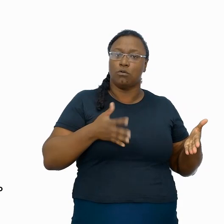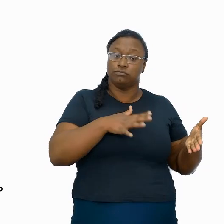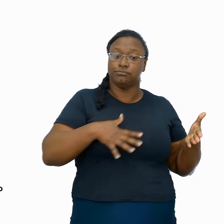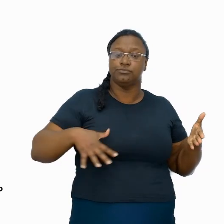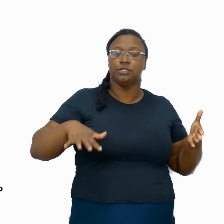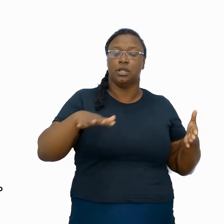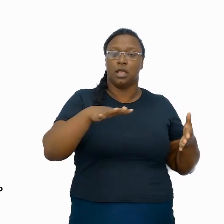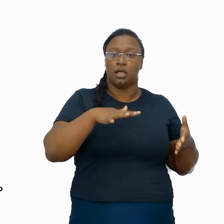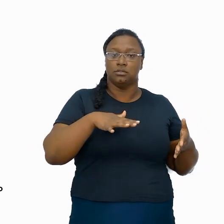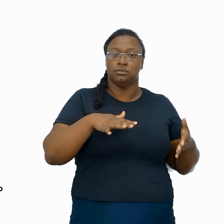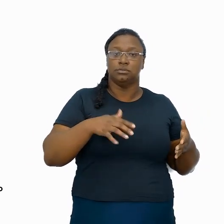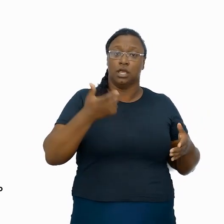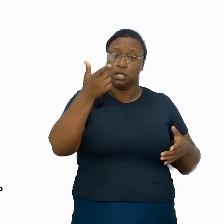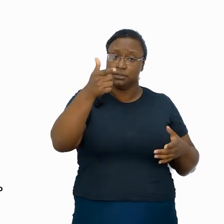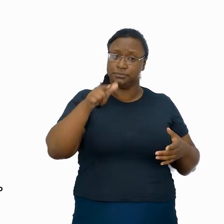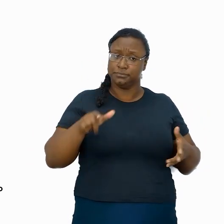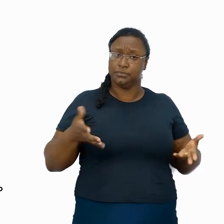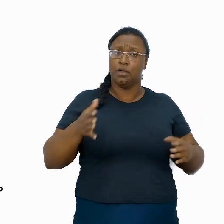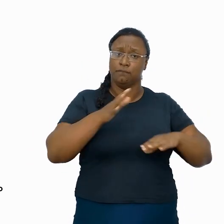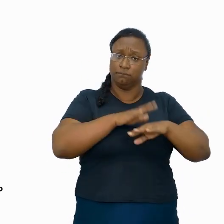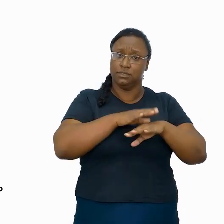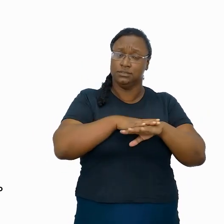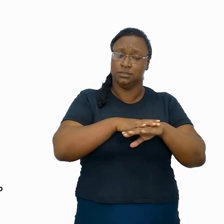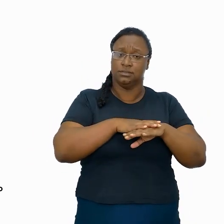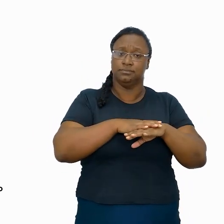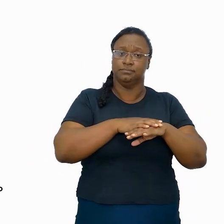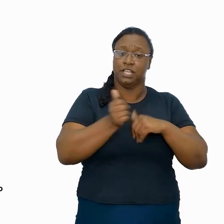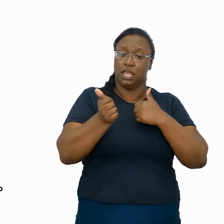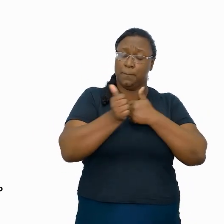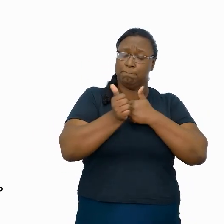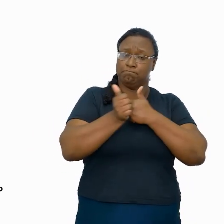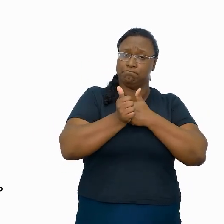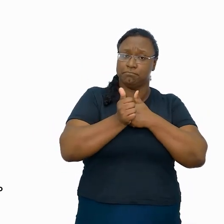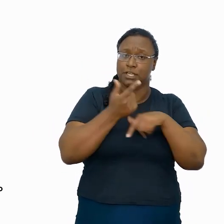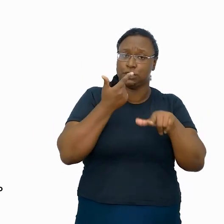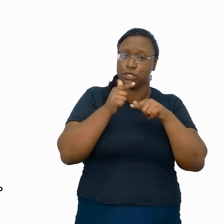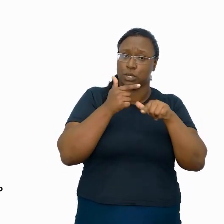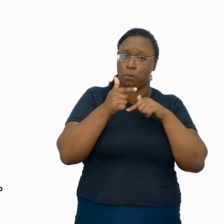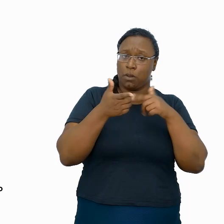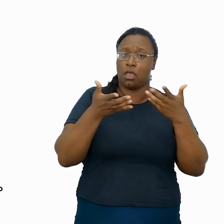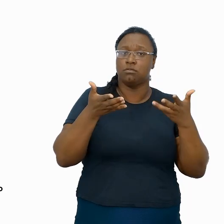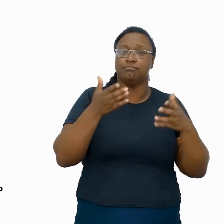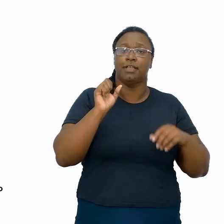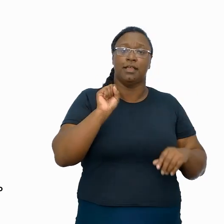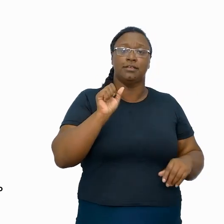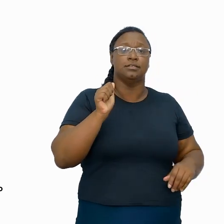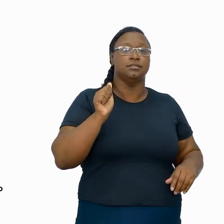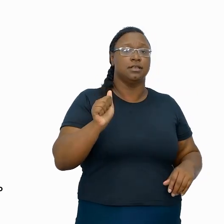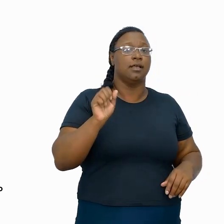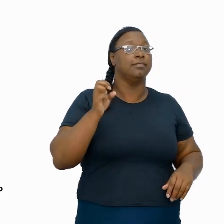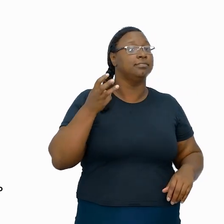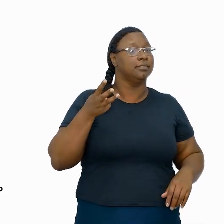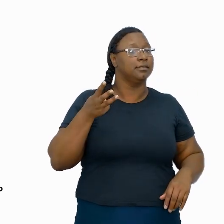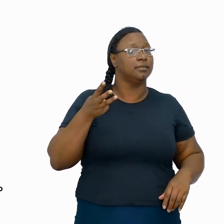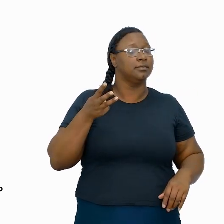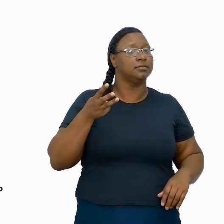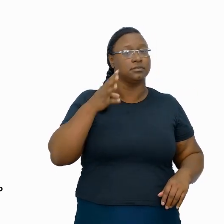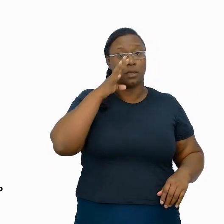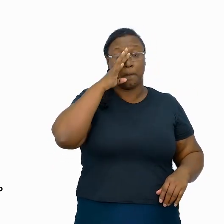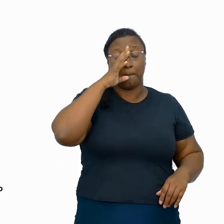né, retomar ela, por estar muito próximo do que está sendo trabalhado aqui na SA3, mas com